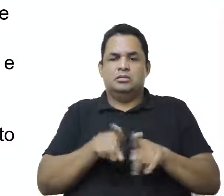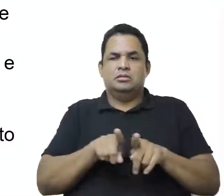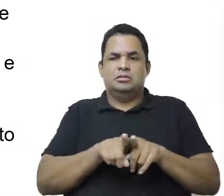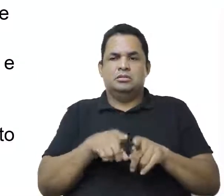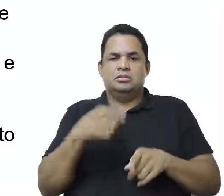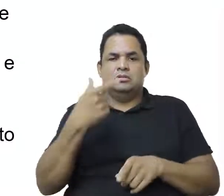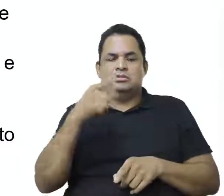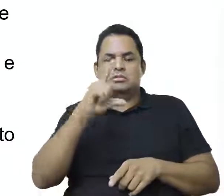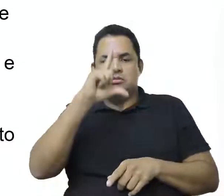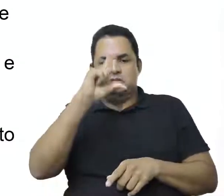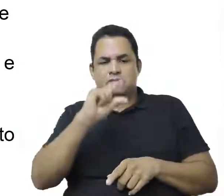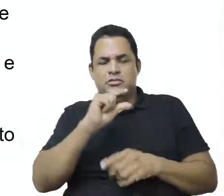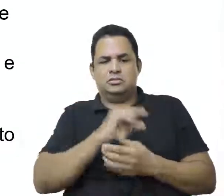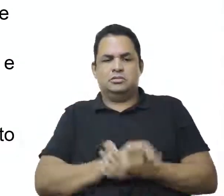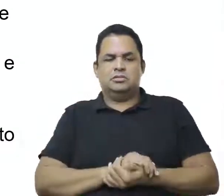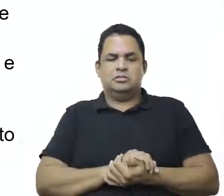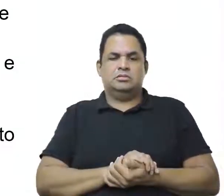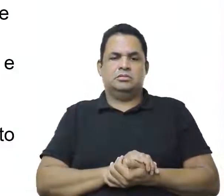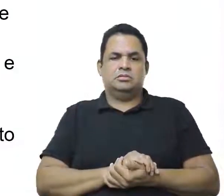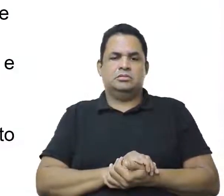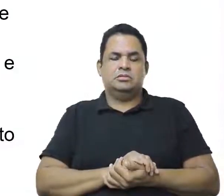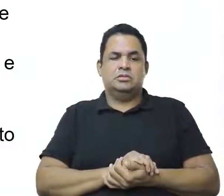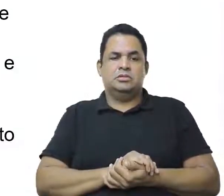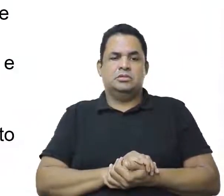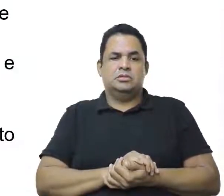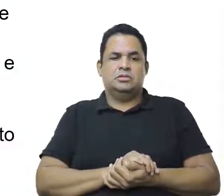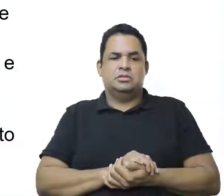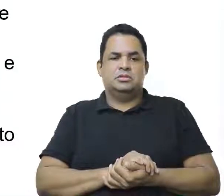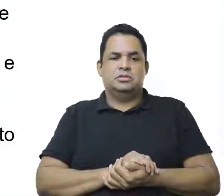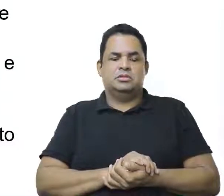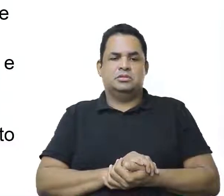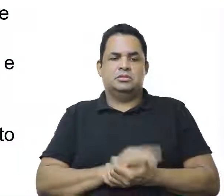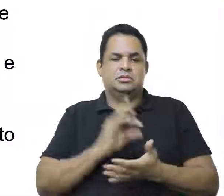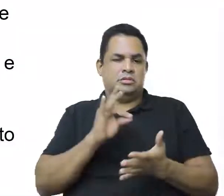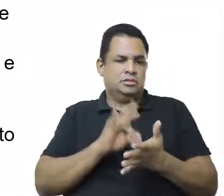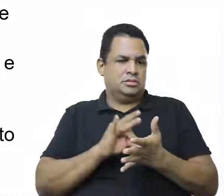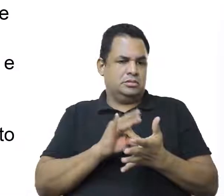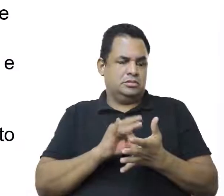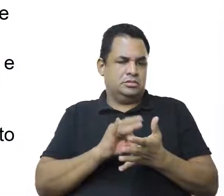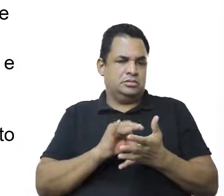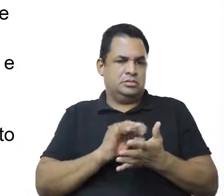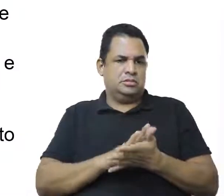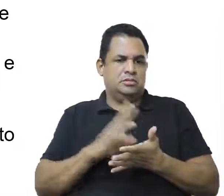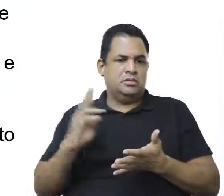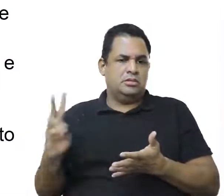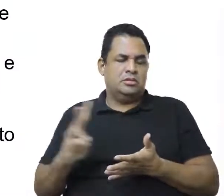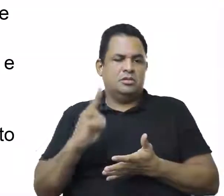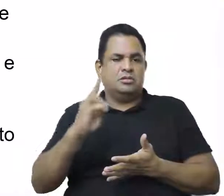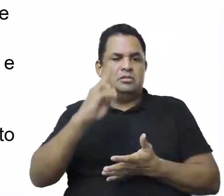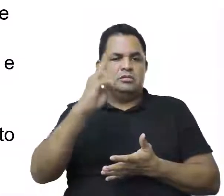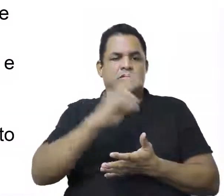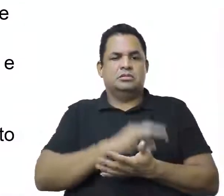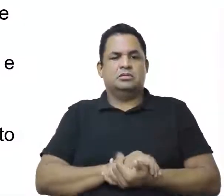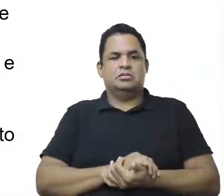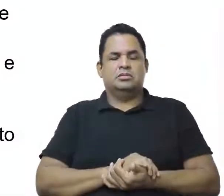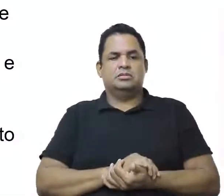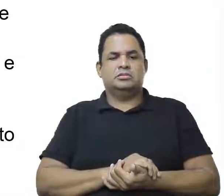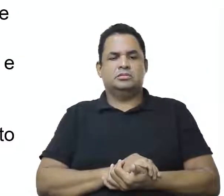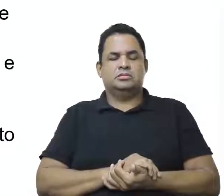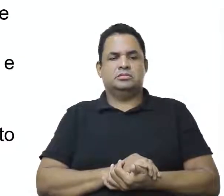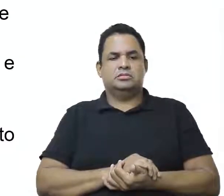Não houve diminuição dos investimentos, um aumento, né? E, na verdade, houve uma valorização dos postos qualificados.